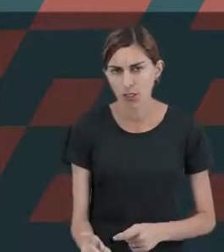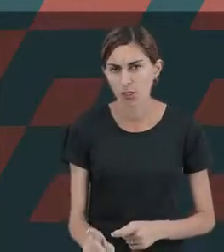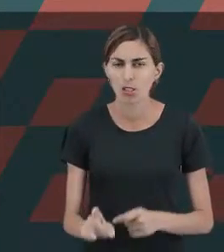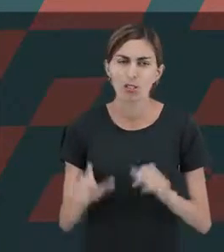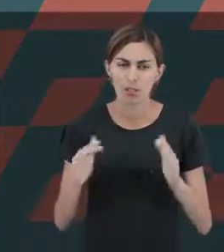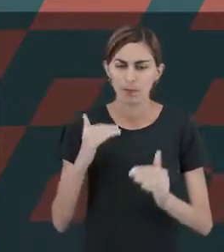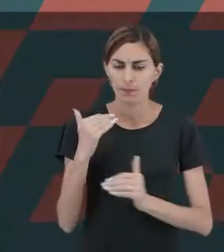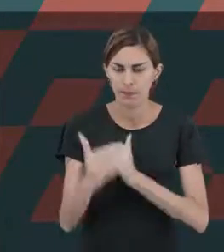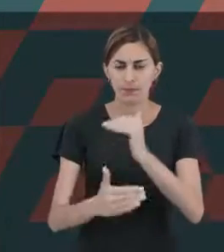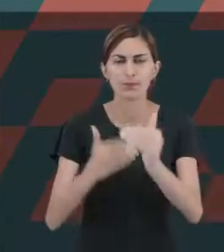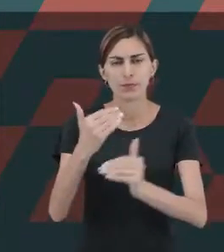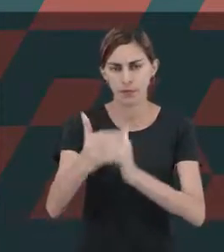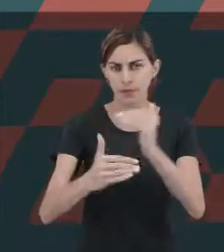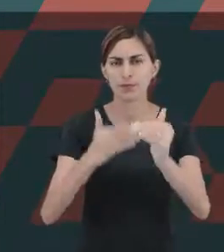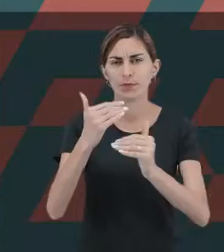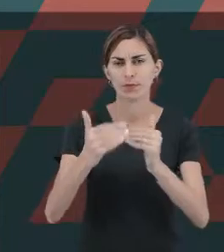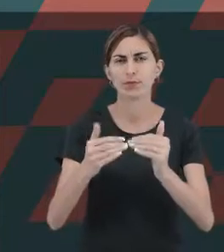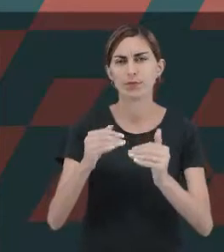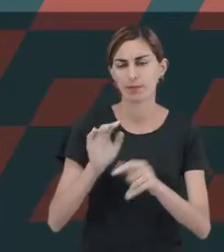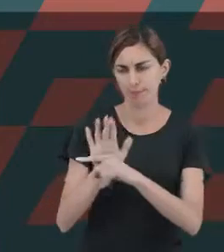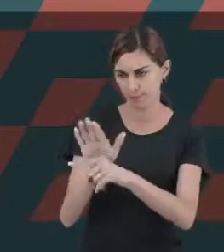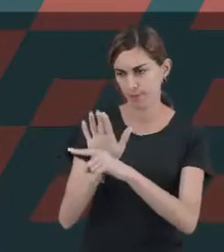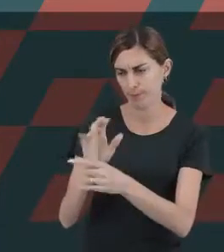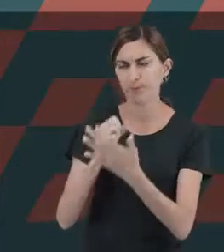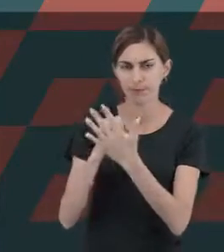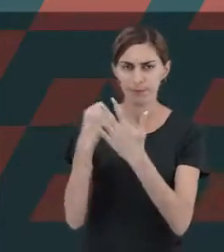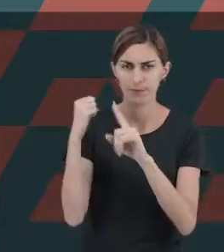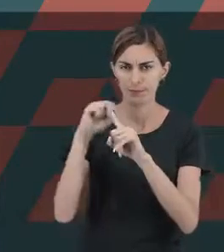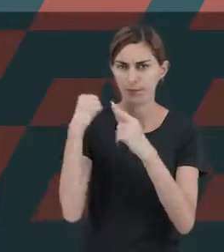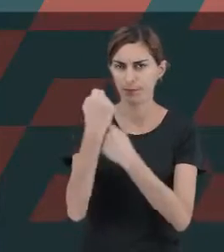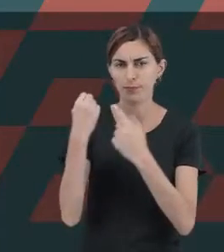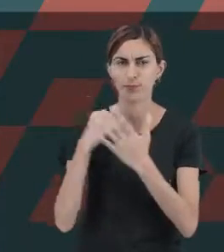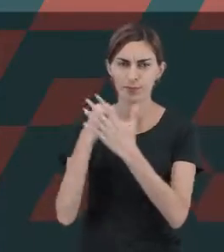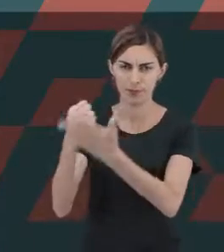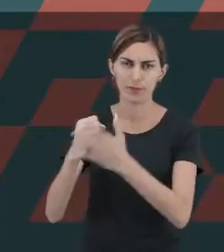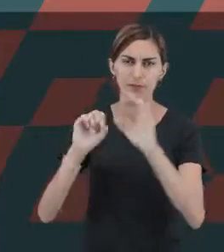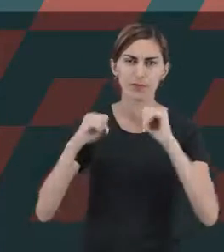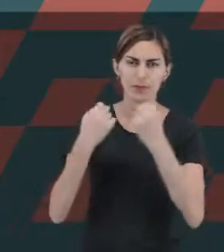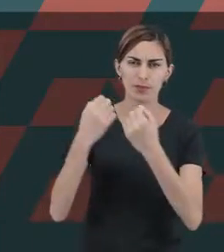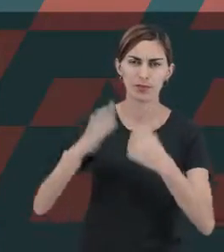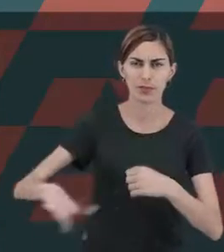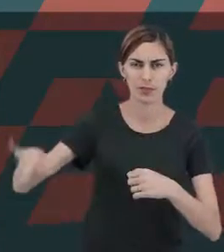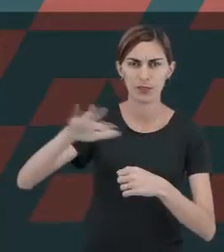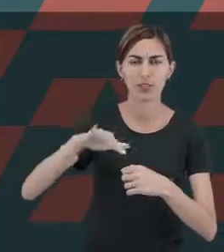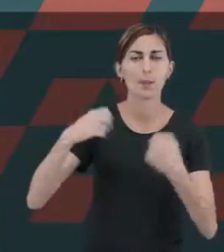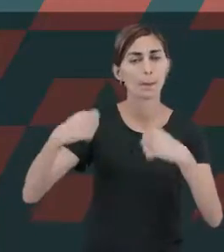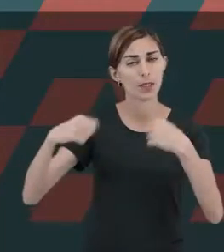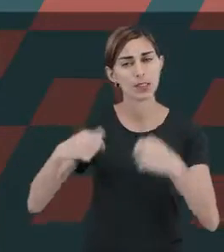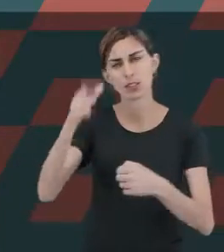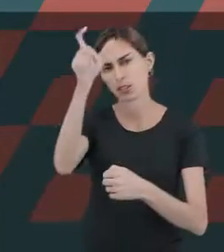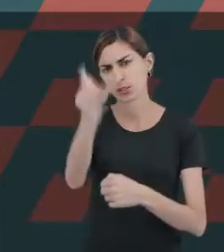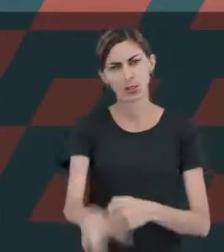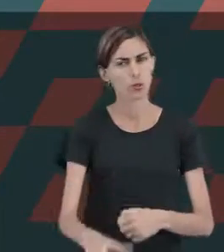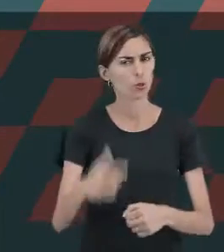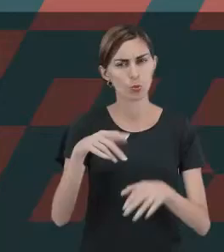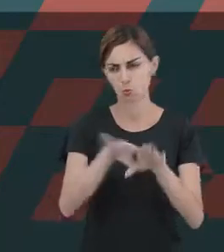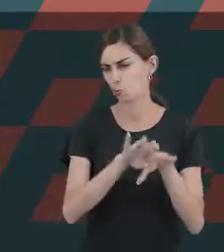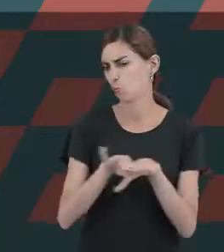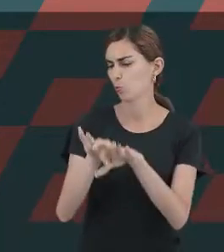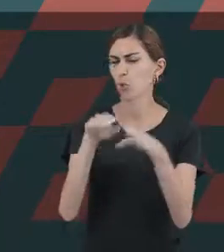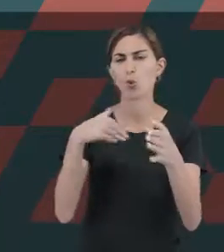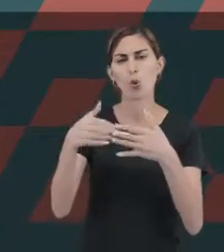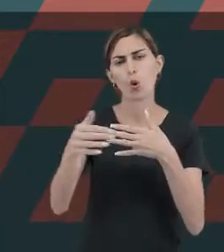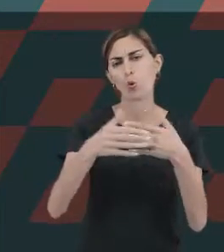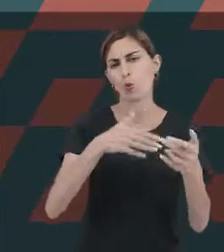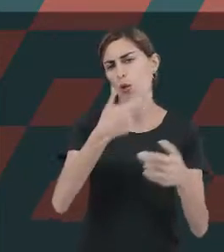nesse processo evolutivo da assistência social, deve ser considerado como um cidadão comum, como qualquer